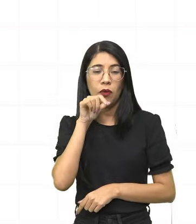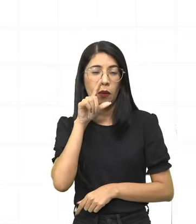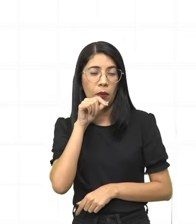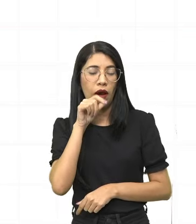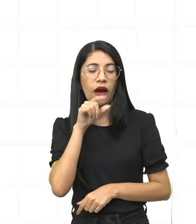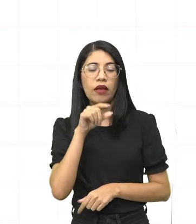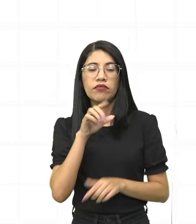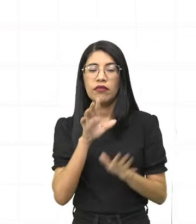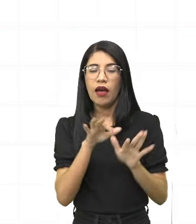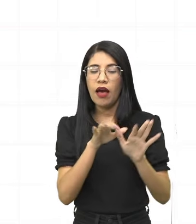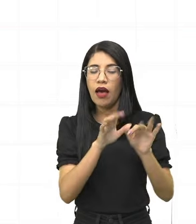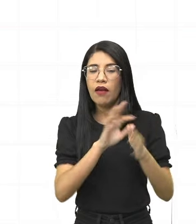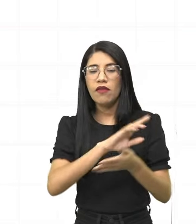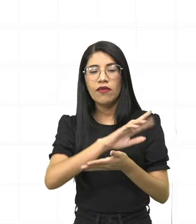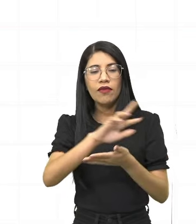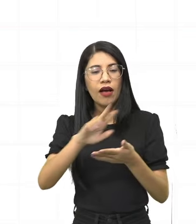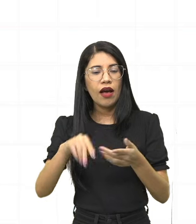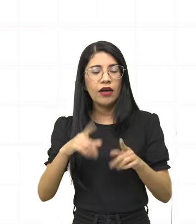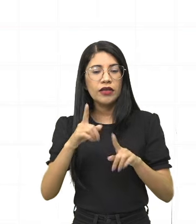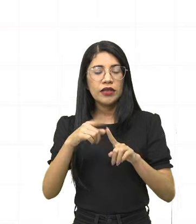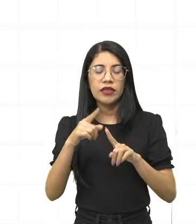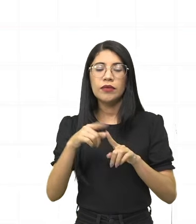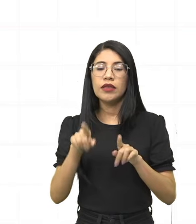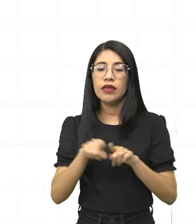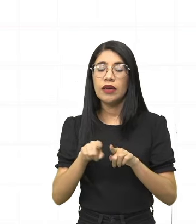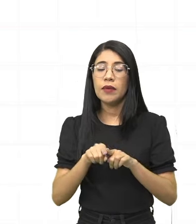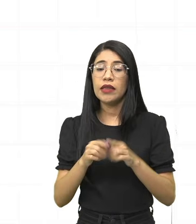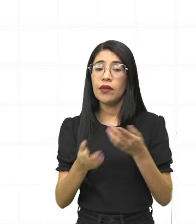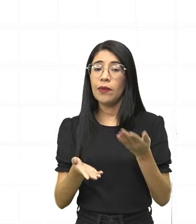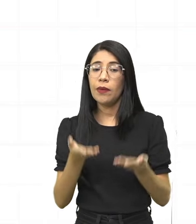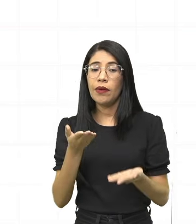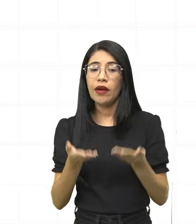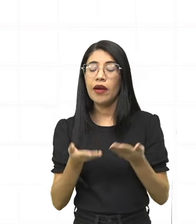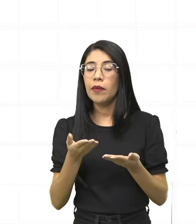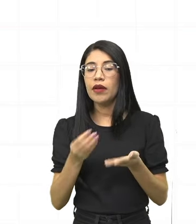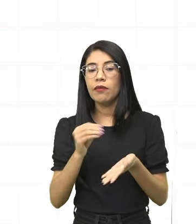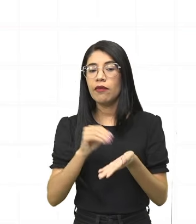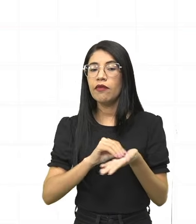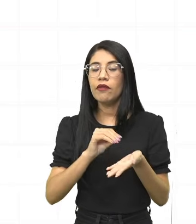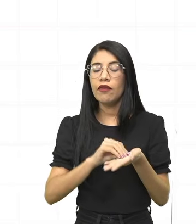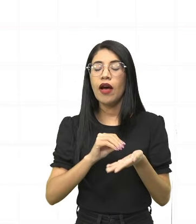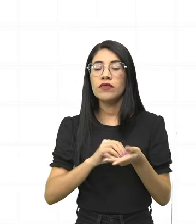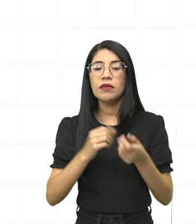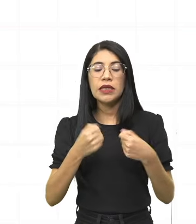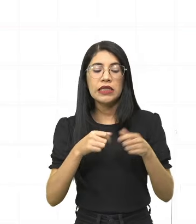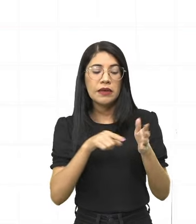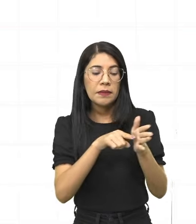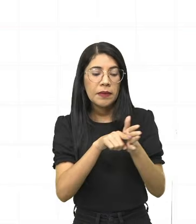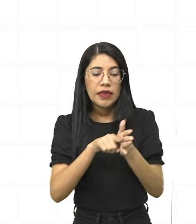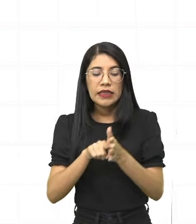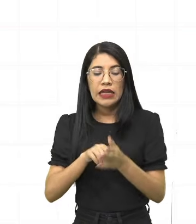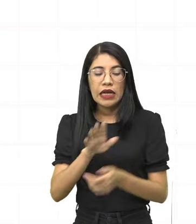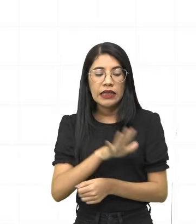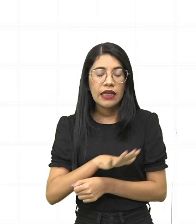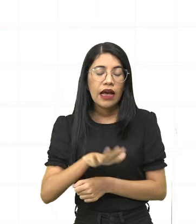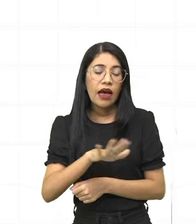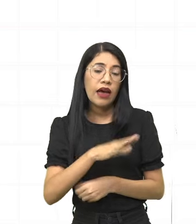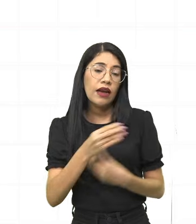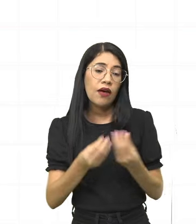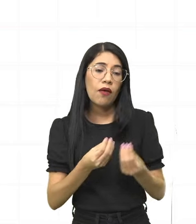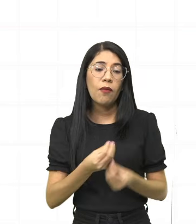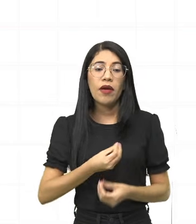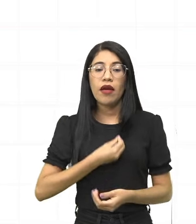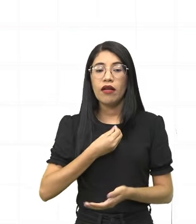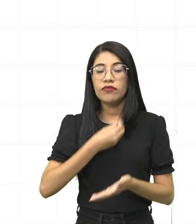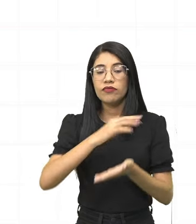morcegos, né? Então, isso acaba ali desequilibrando um pouco. Você também tem que fazer um estudo dessa área com relação à